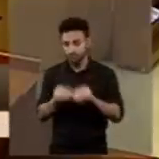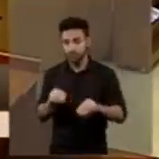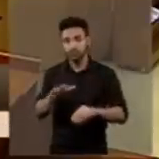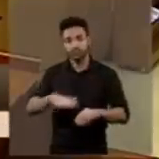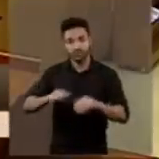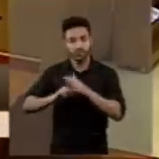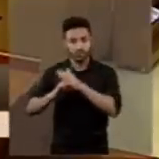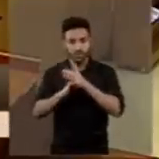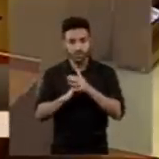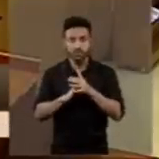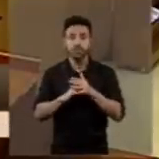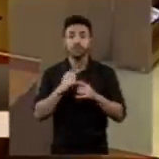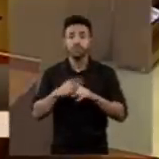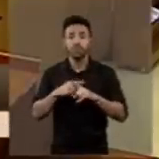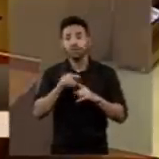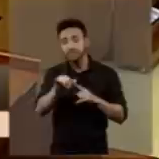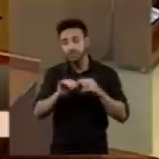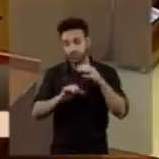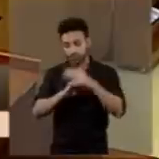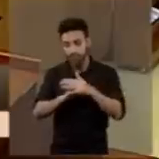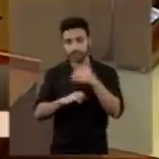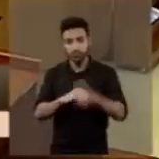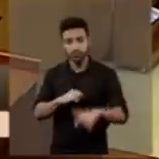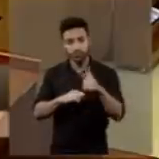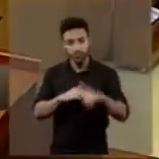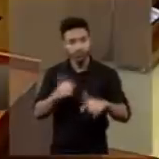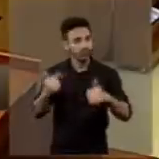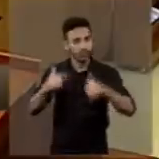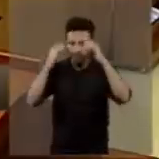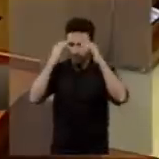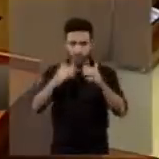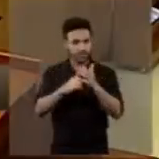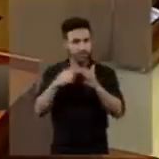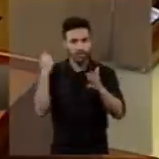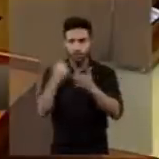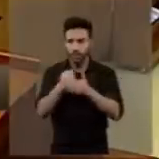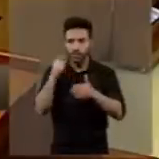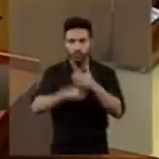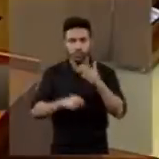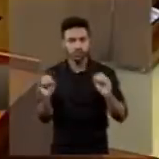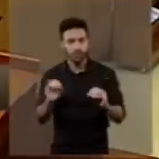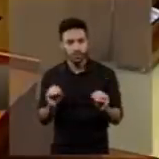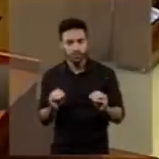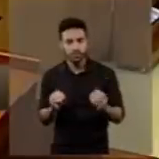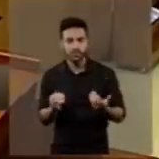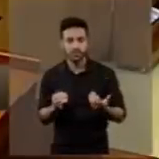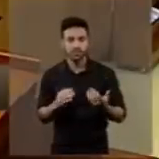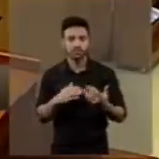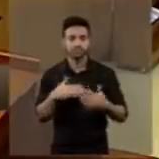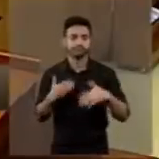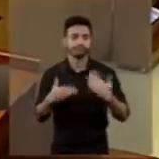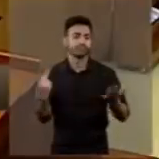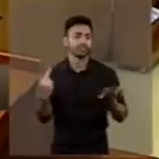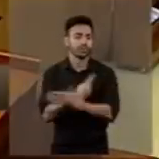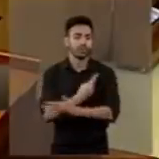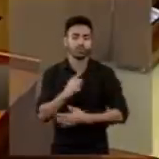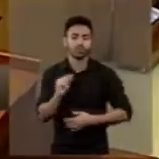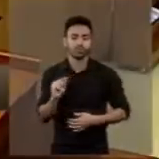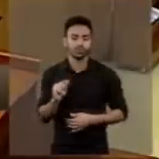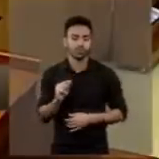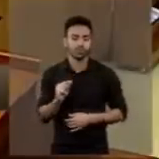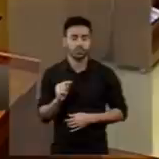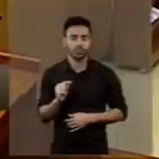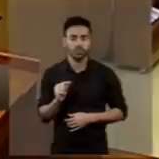uma empresa que reiteradamente descumpre as suas obrigações tributárias, ela acaba fornecendo